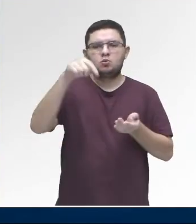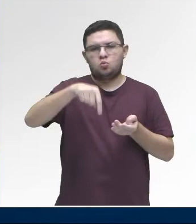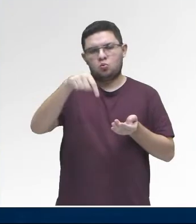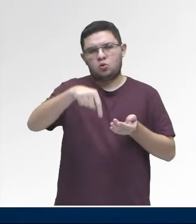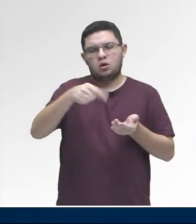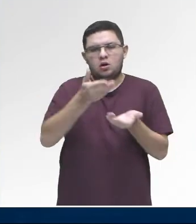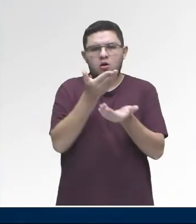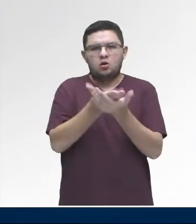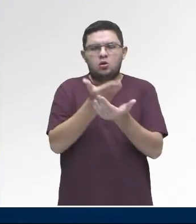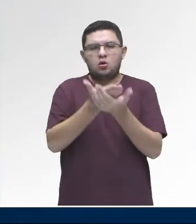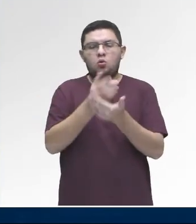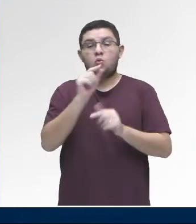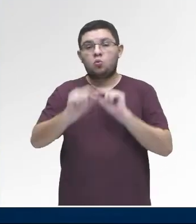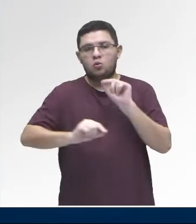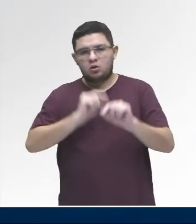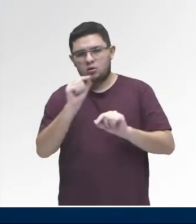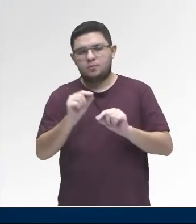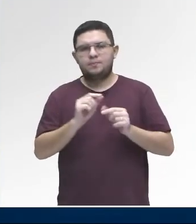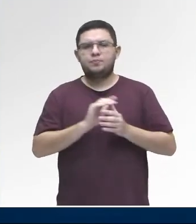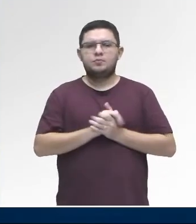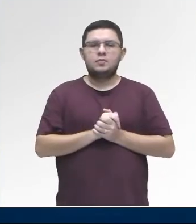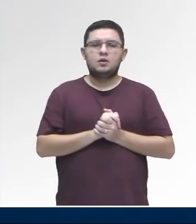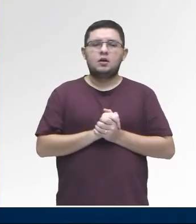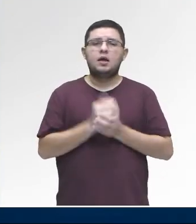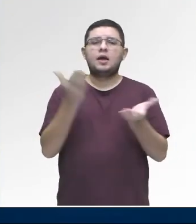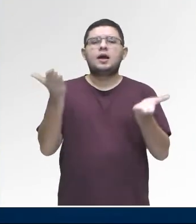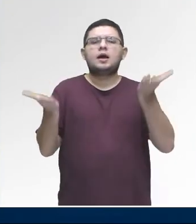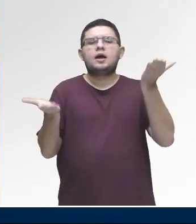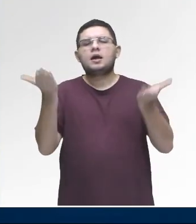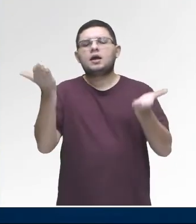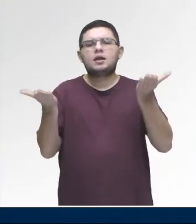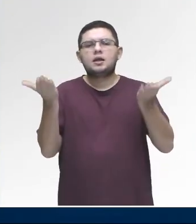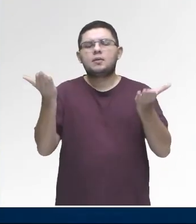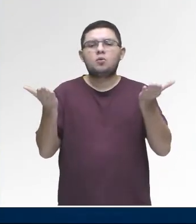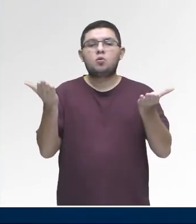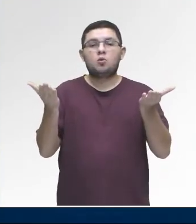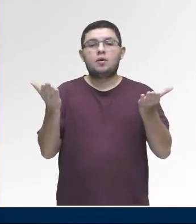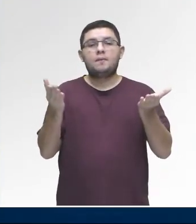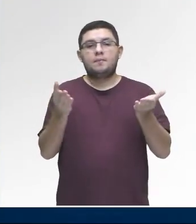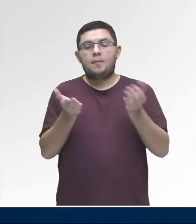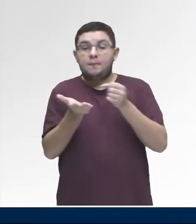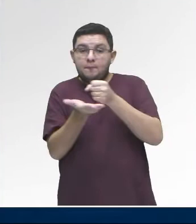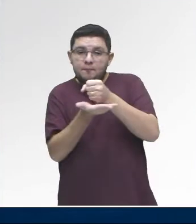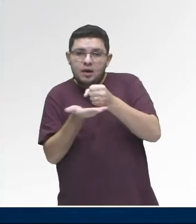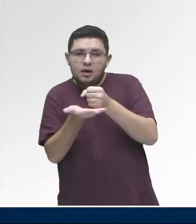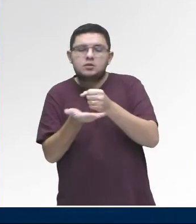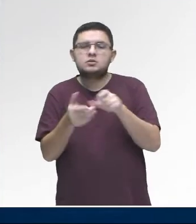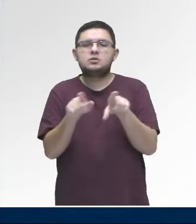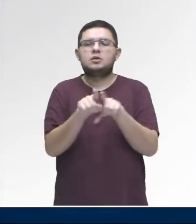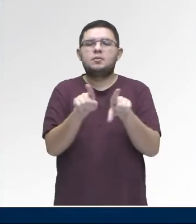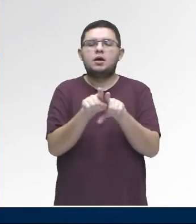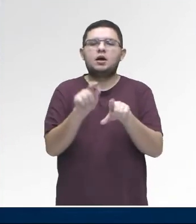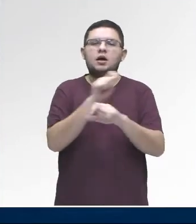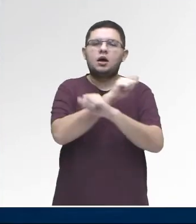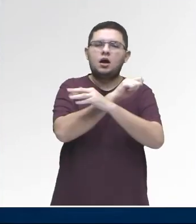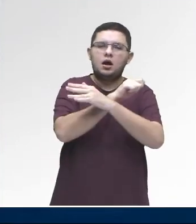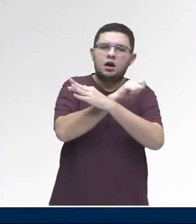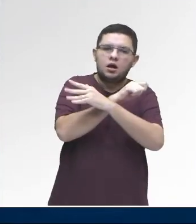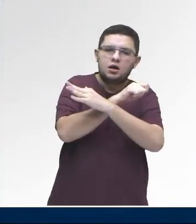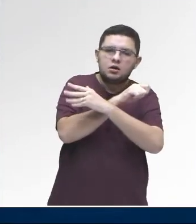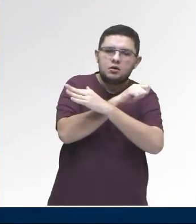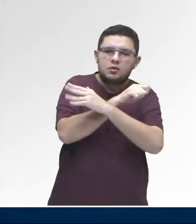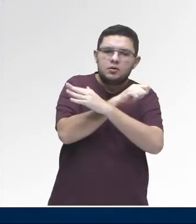aula sobre equilíbrio ácido e base. E dando continuidade